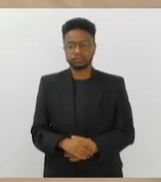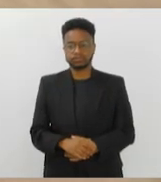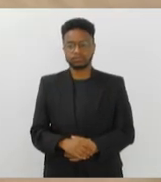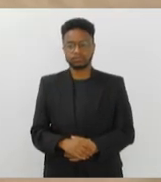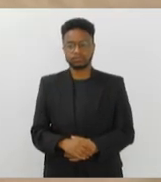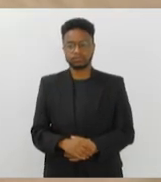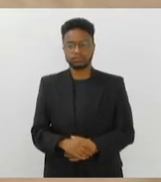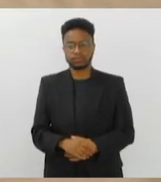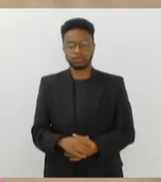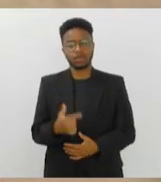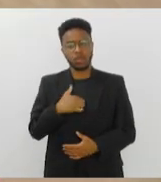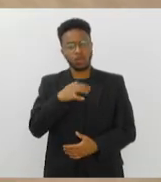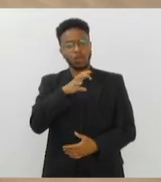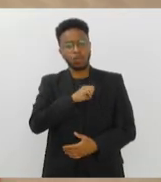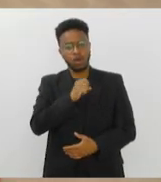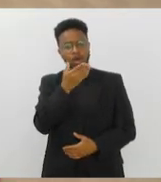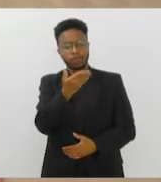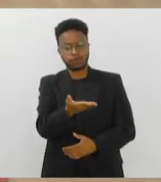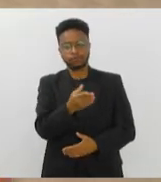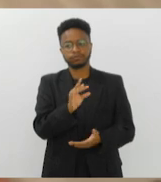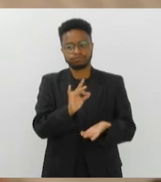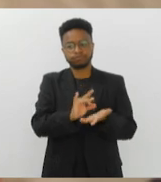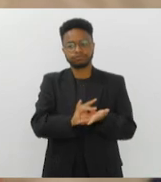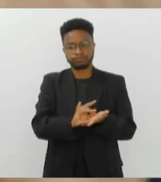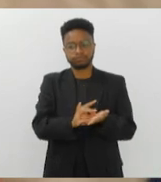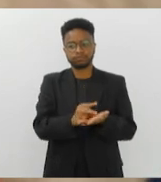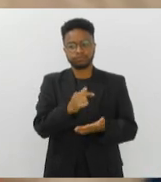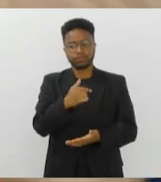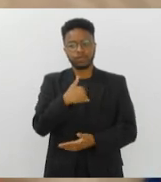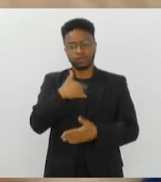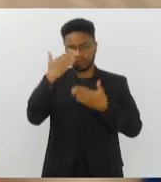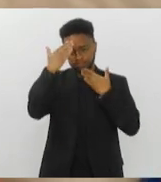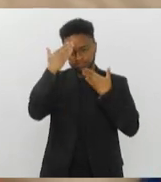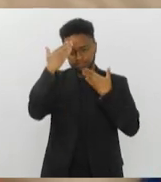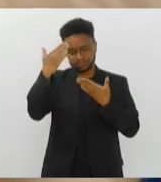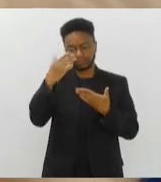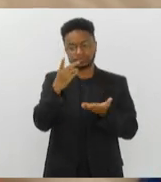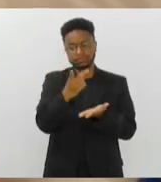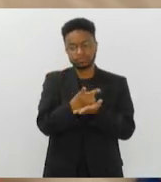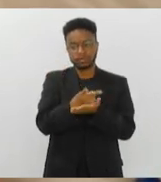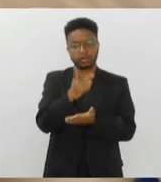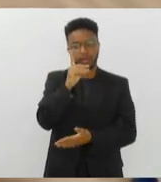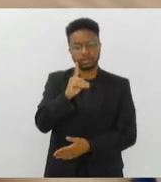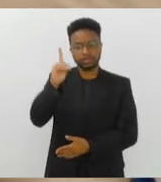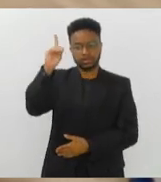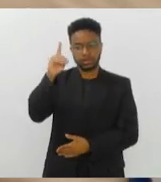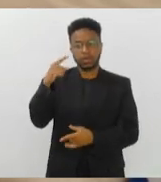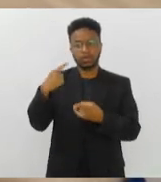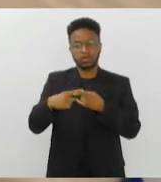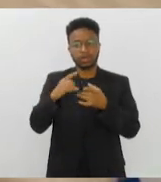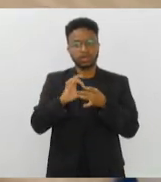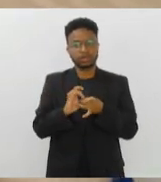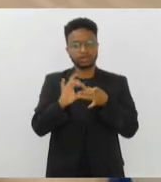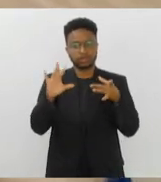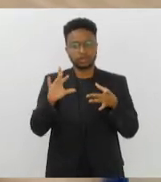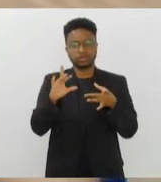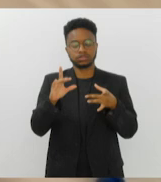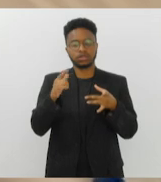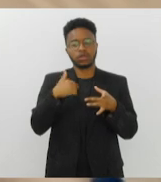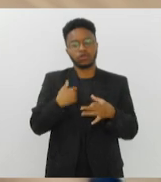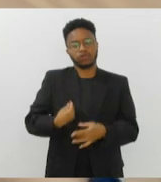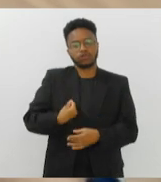Como eu te amo, meu irmão. Como eu sou grata a Deus por permitir eu dividir a vida com